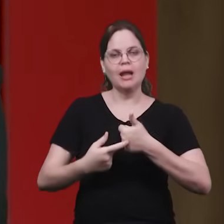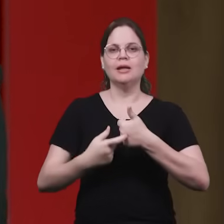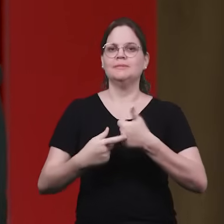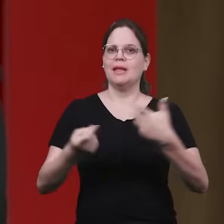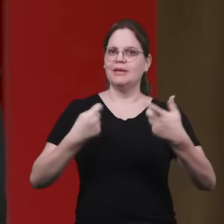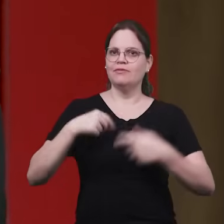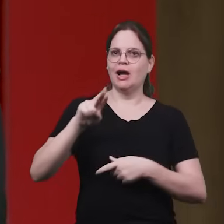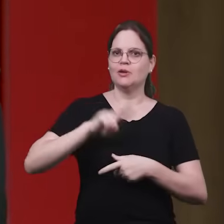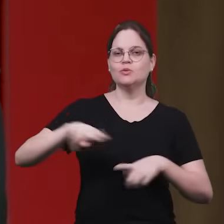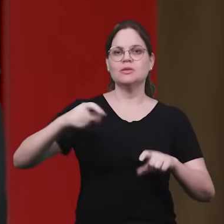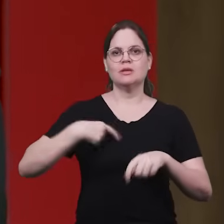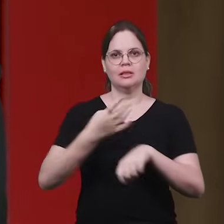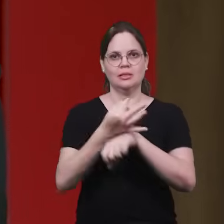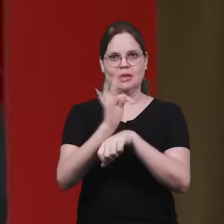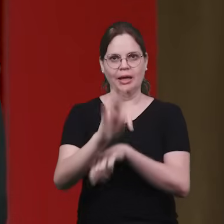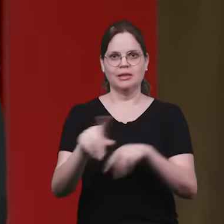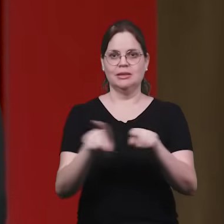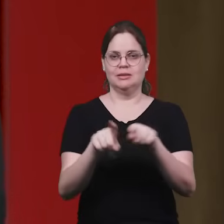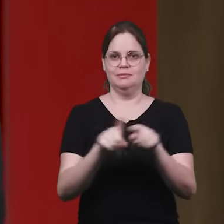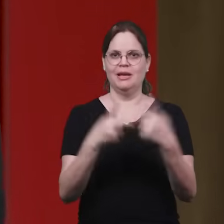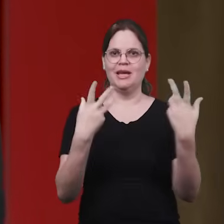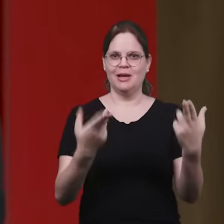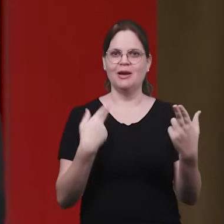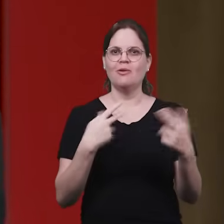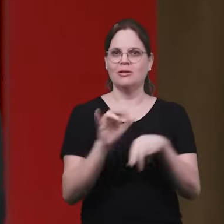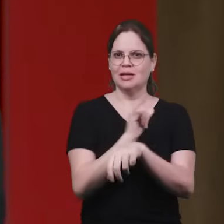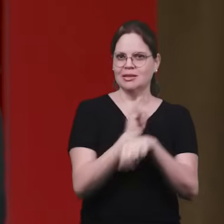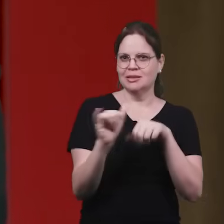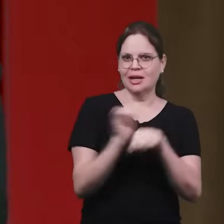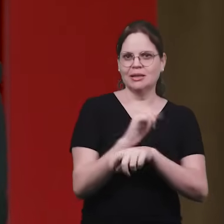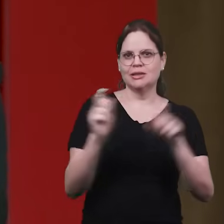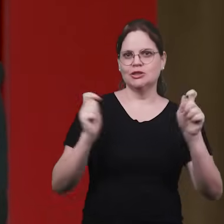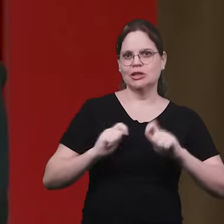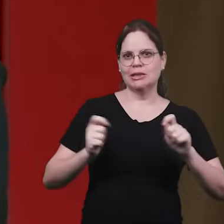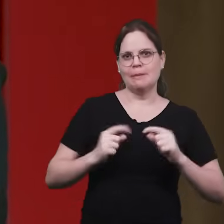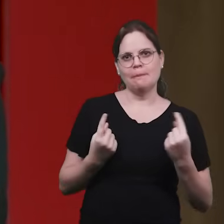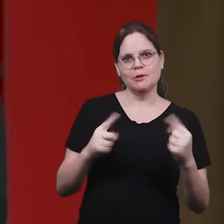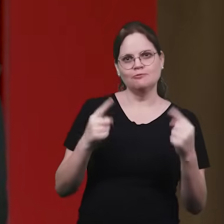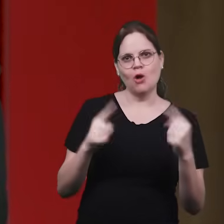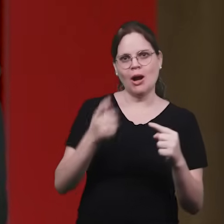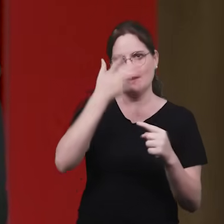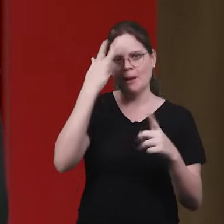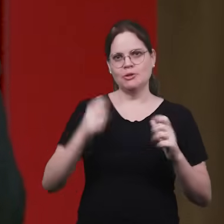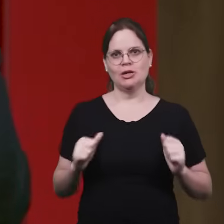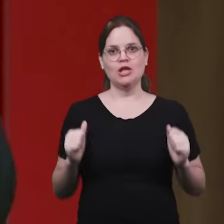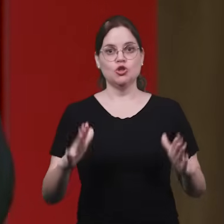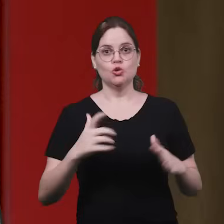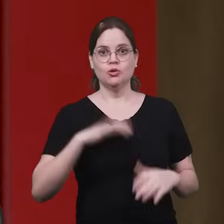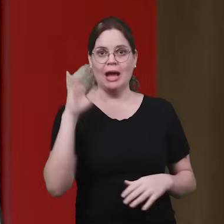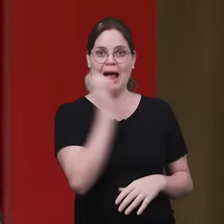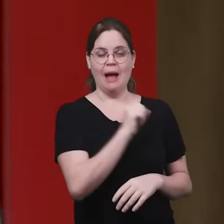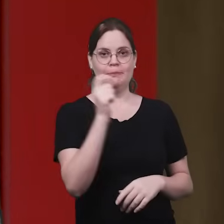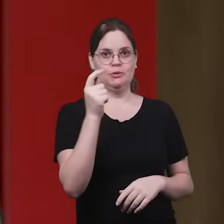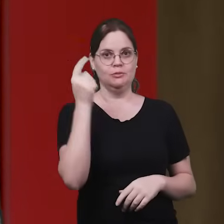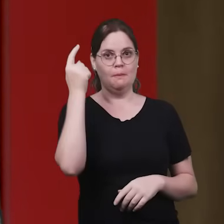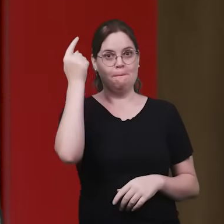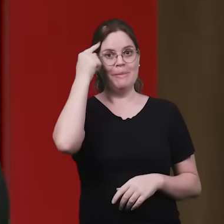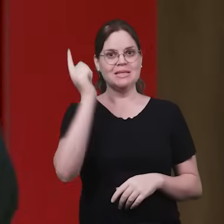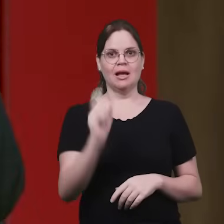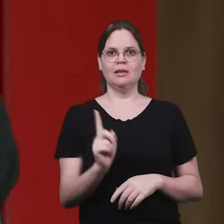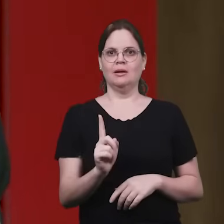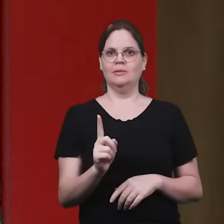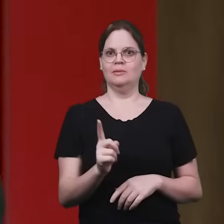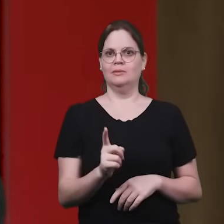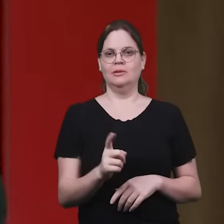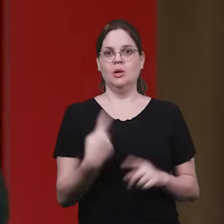ele vai usar essas técnicas, esses gatilhos que você mencionou, para provocar essa reação, e tem que ser uma reação rápida. Porque